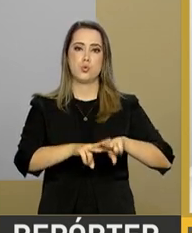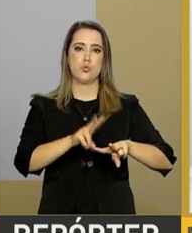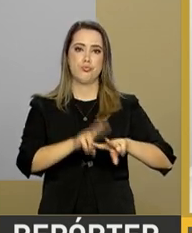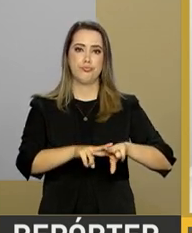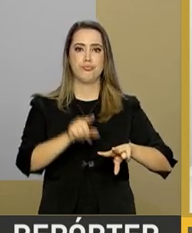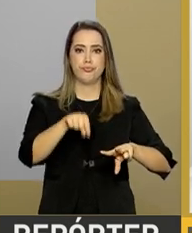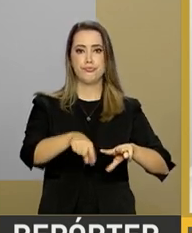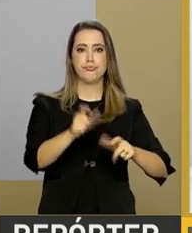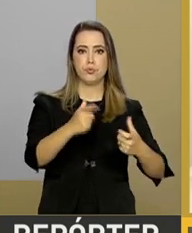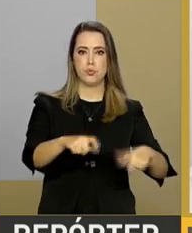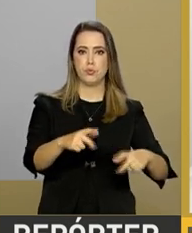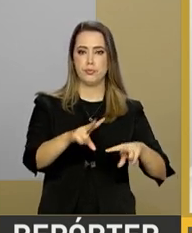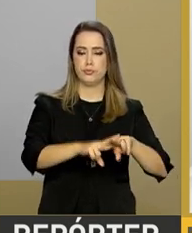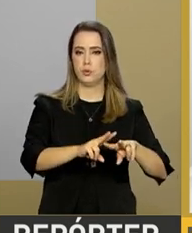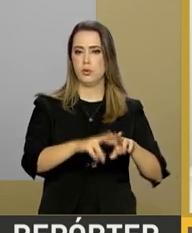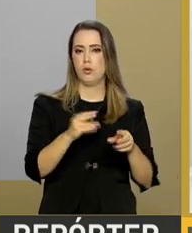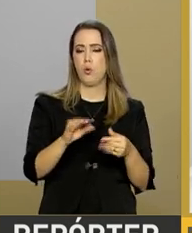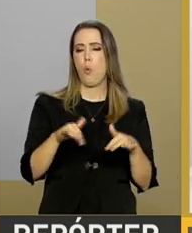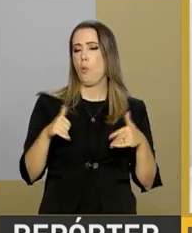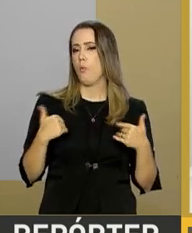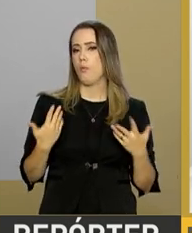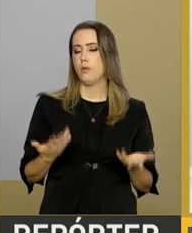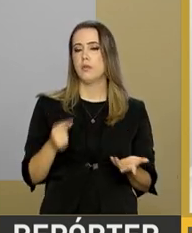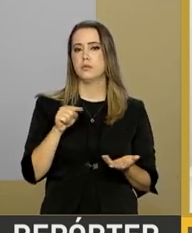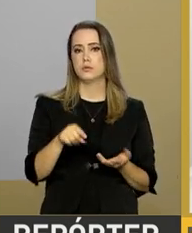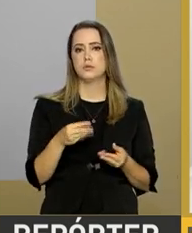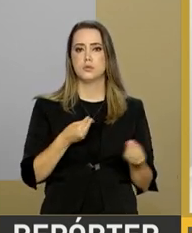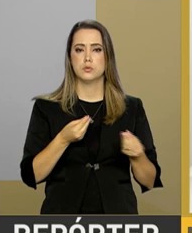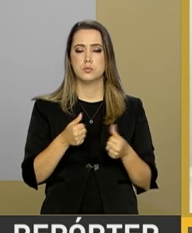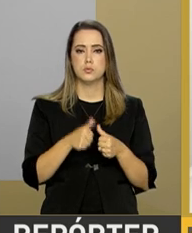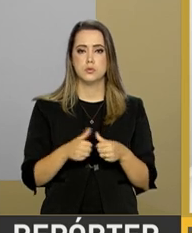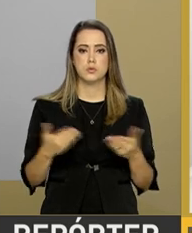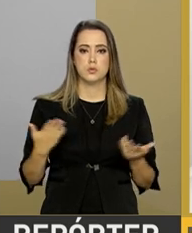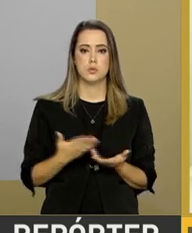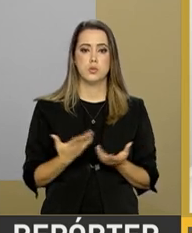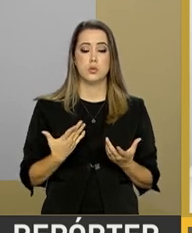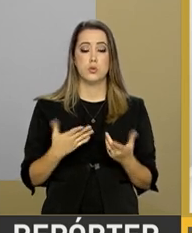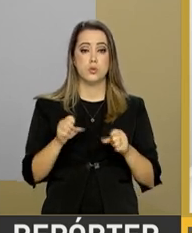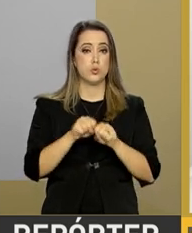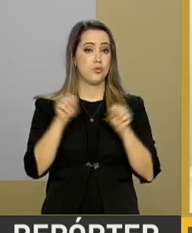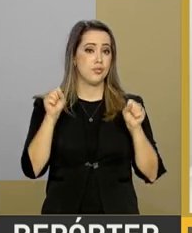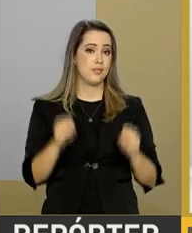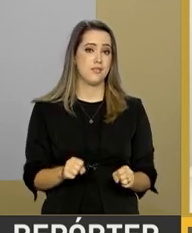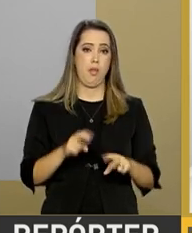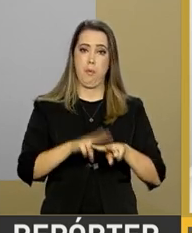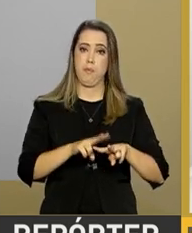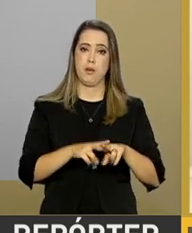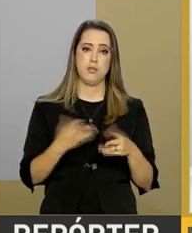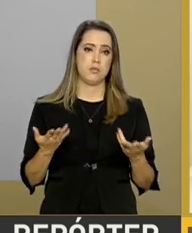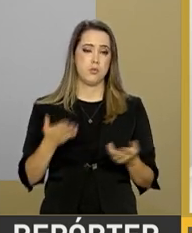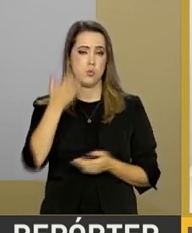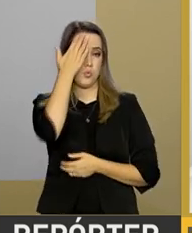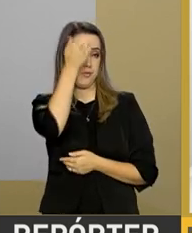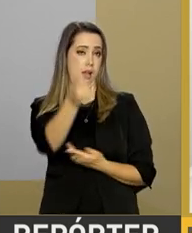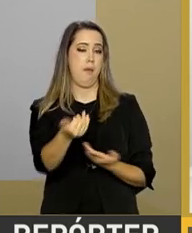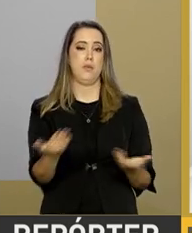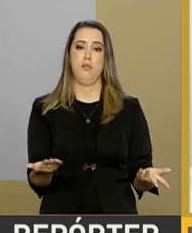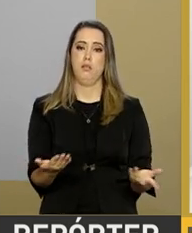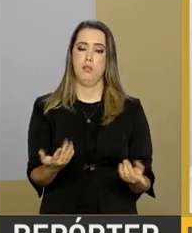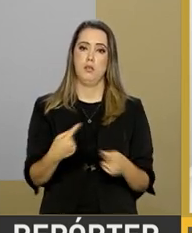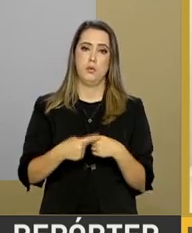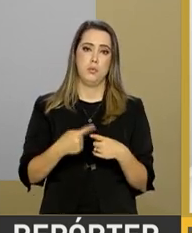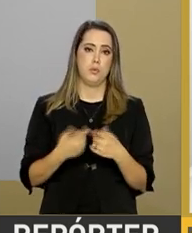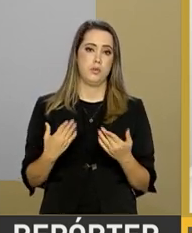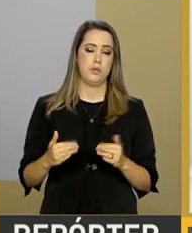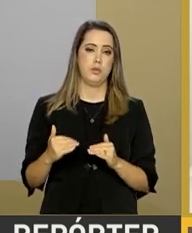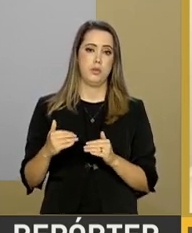saber quais são as condições em que hoje está o sistema prisional, que não se sabe. Por quê? O